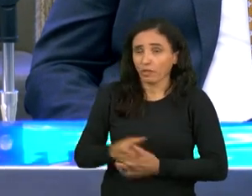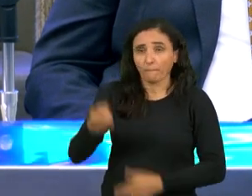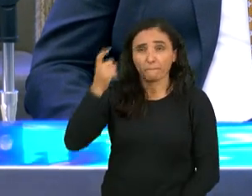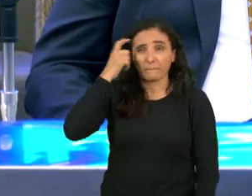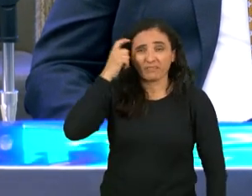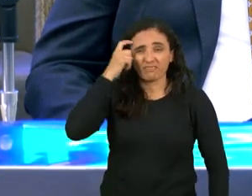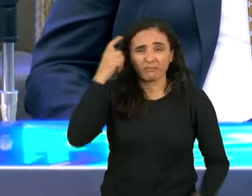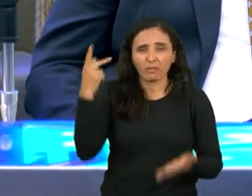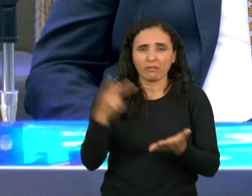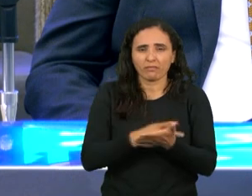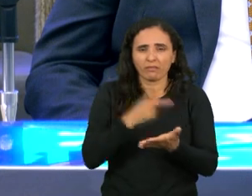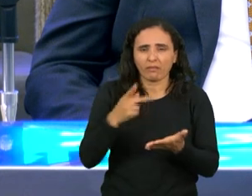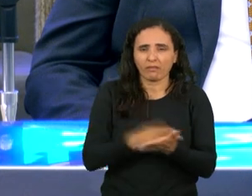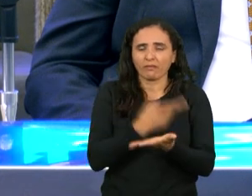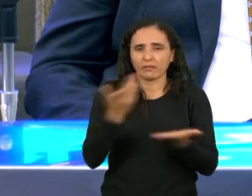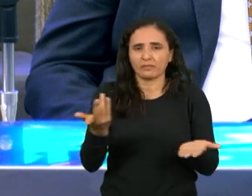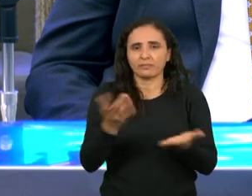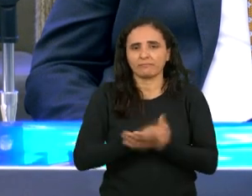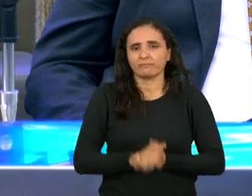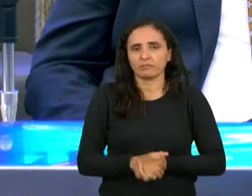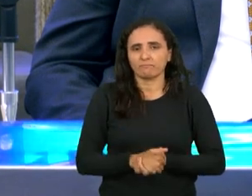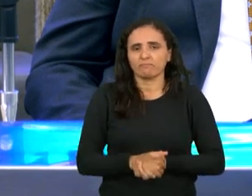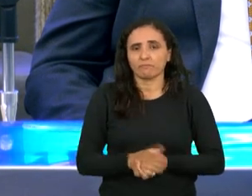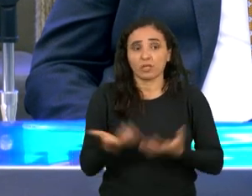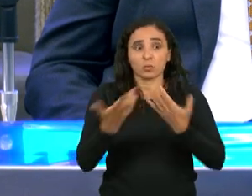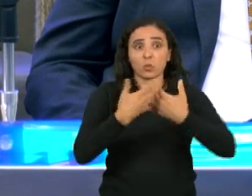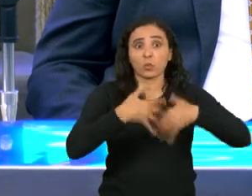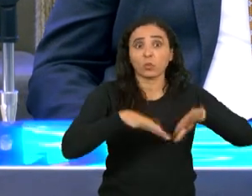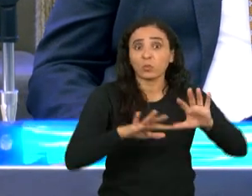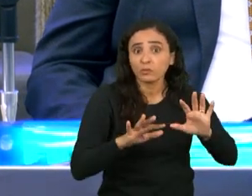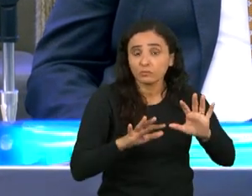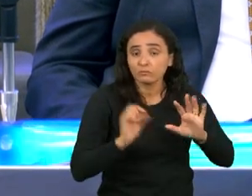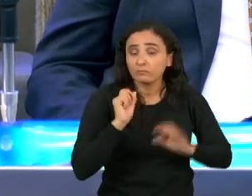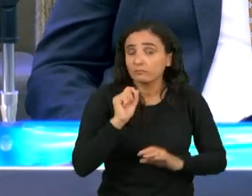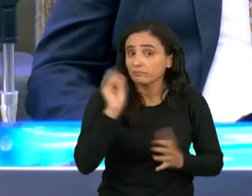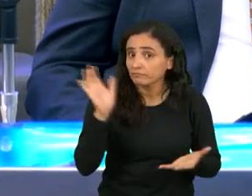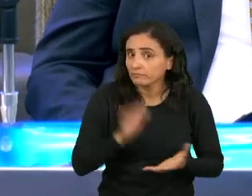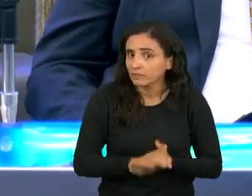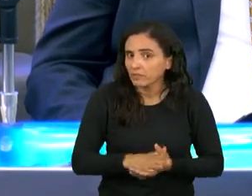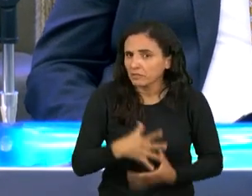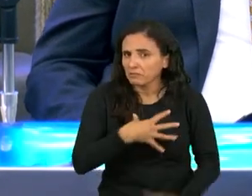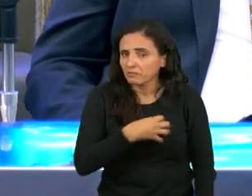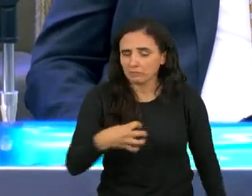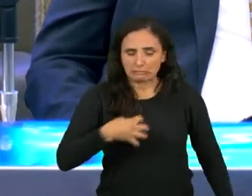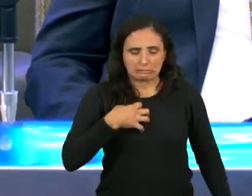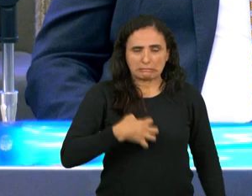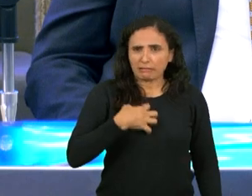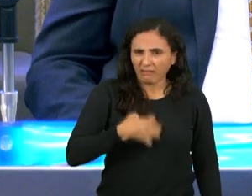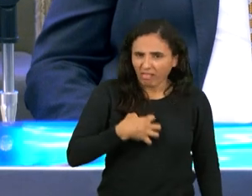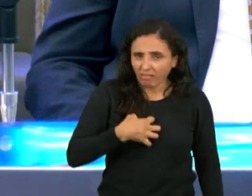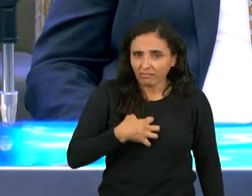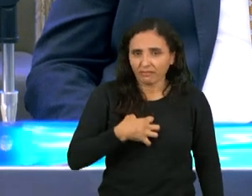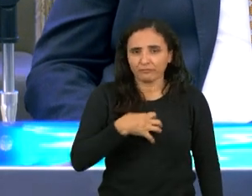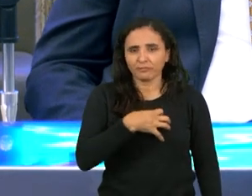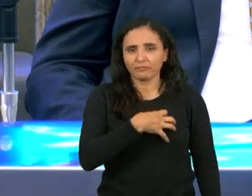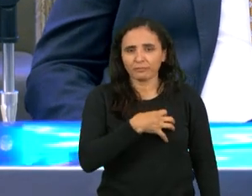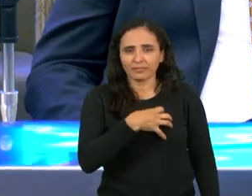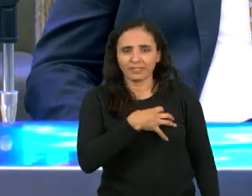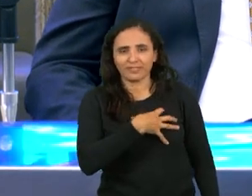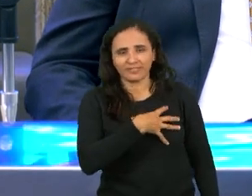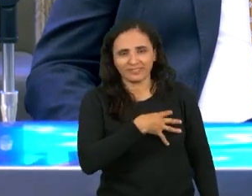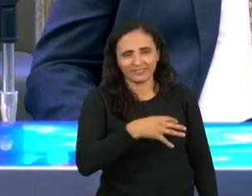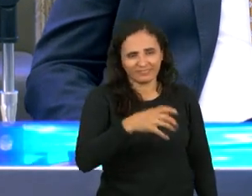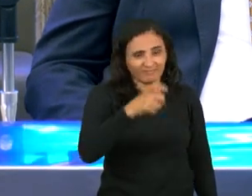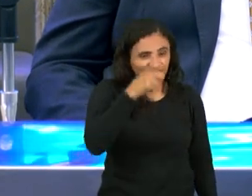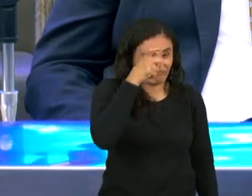pensamentos e éramos por natureza filho de que filhos da Ira como os outros